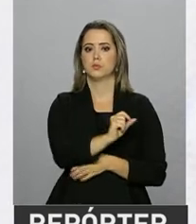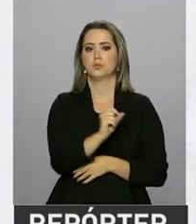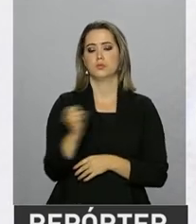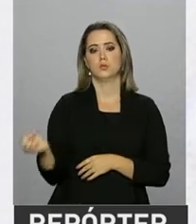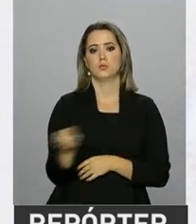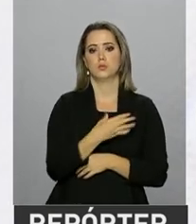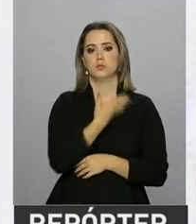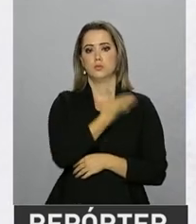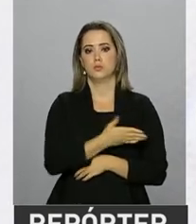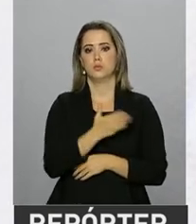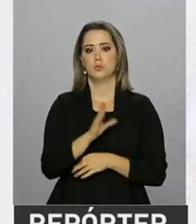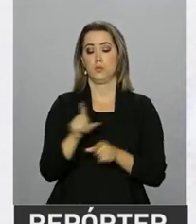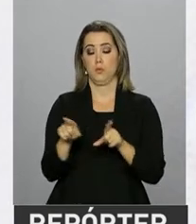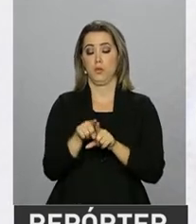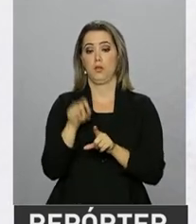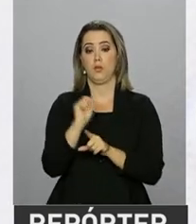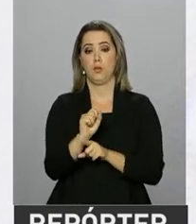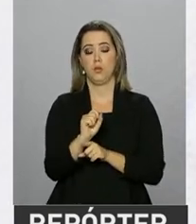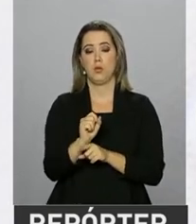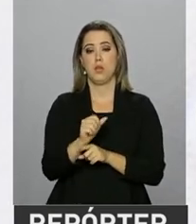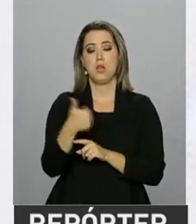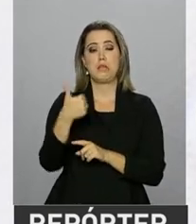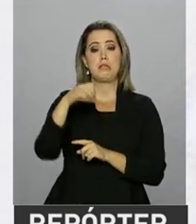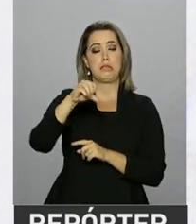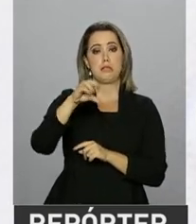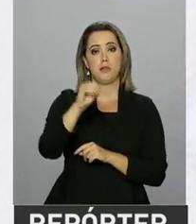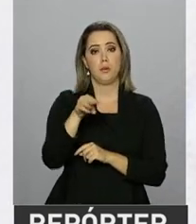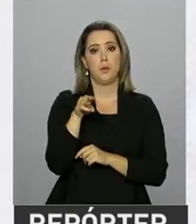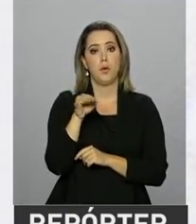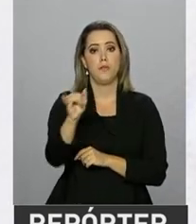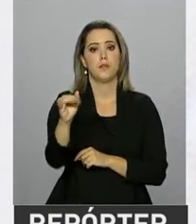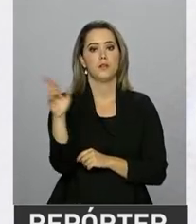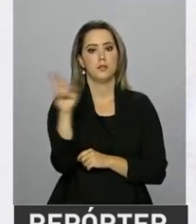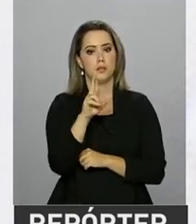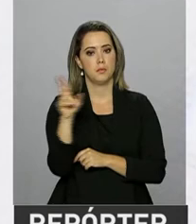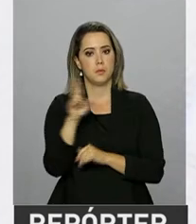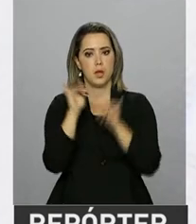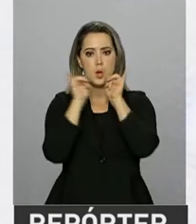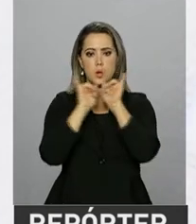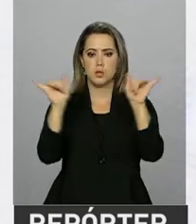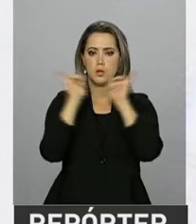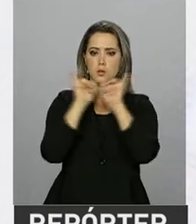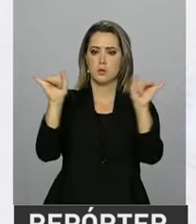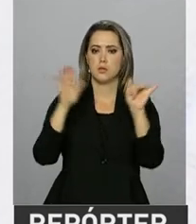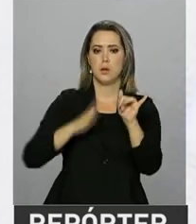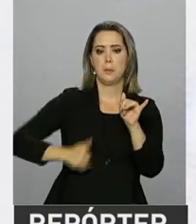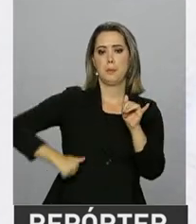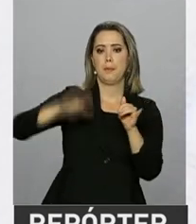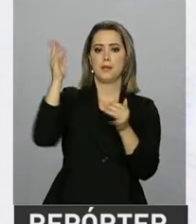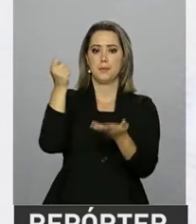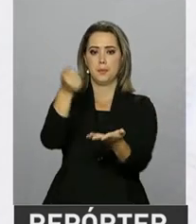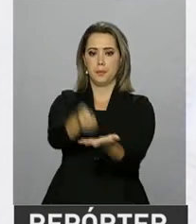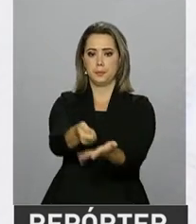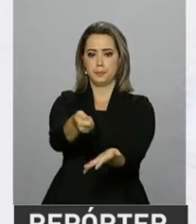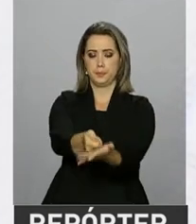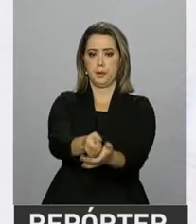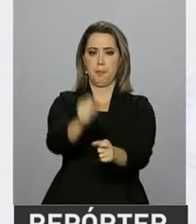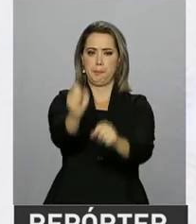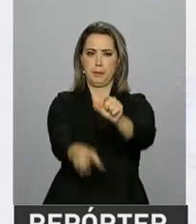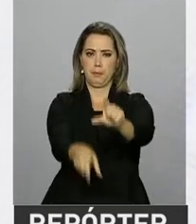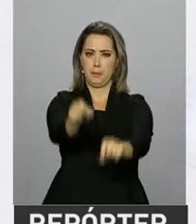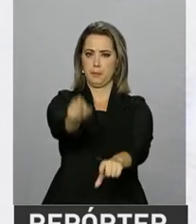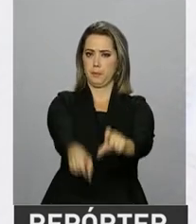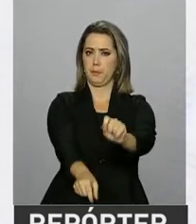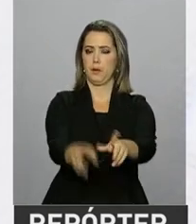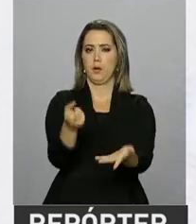e armazenagem dos cerca de 190 bilhões anunciados a maior parte é para custeio que envolve